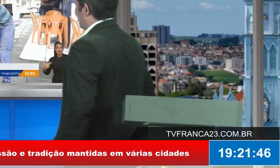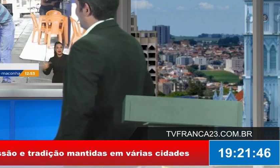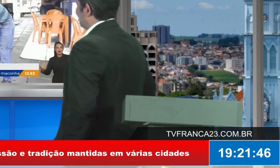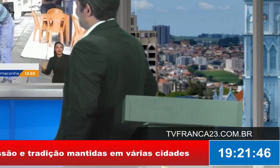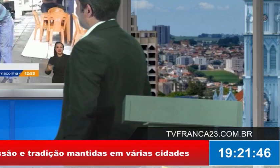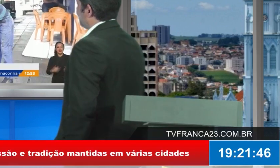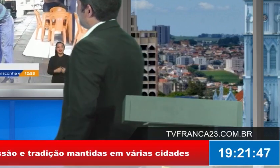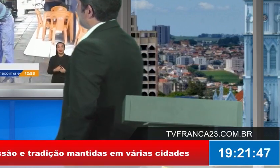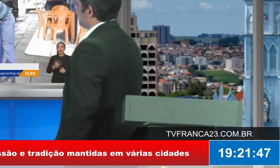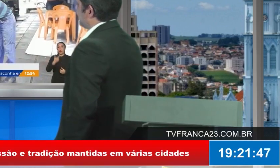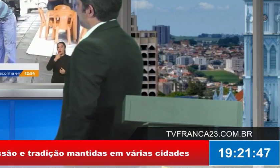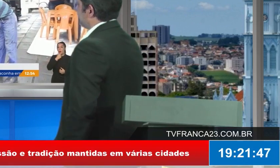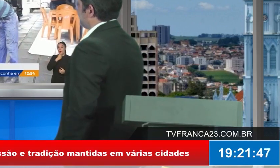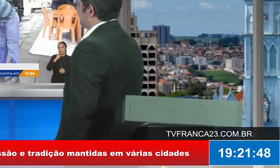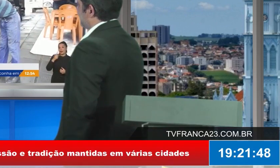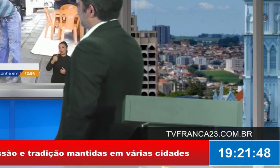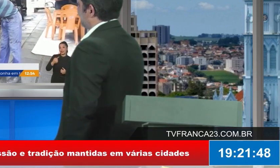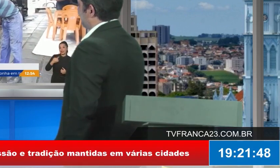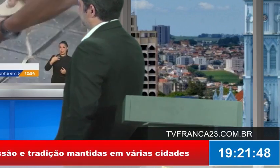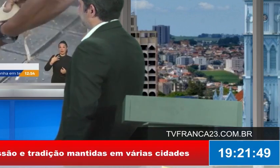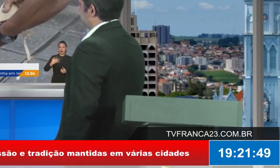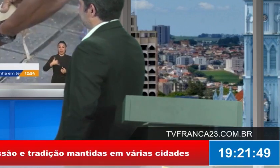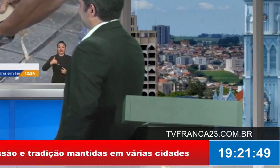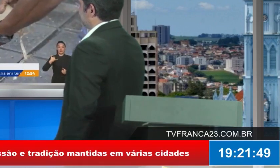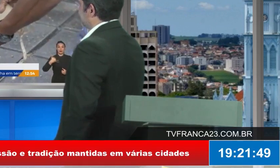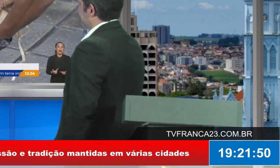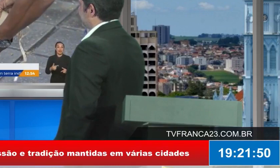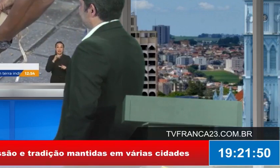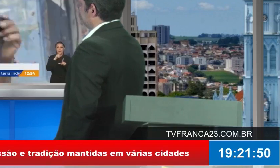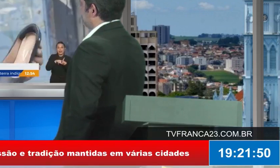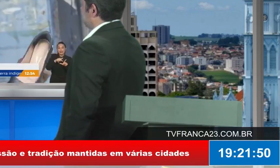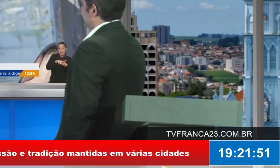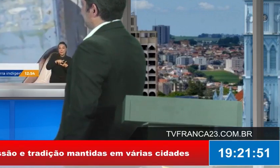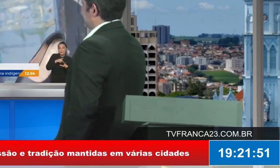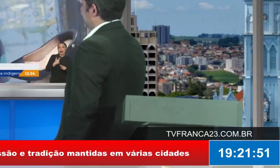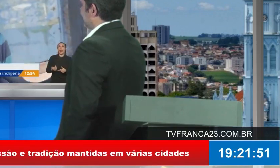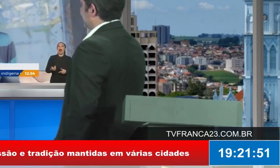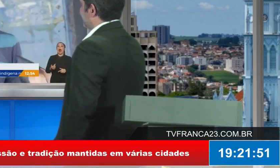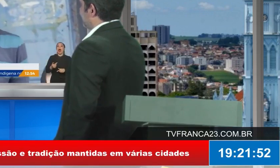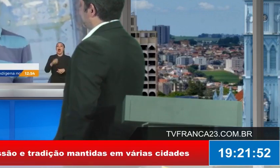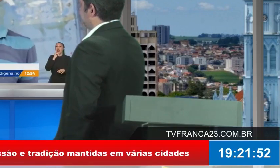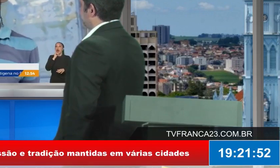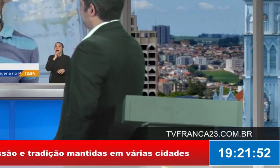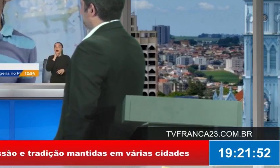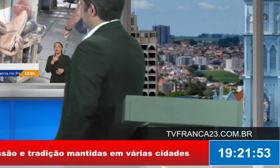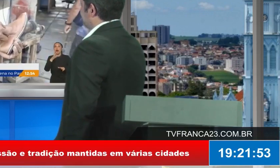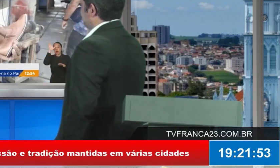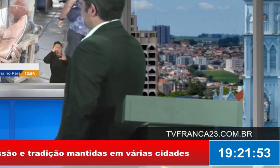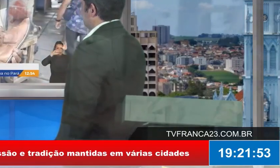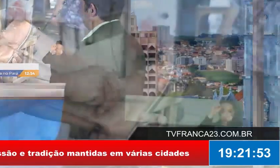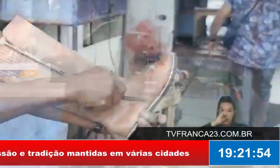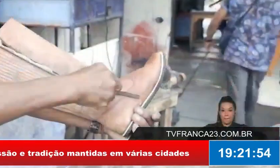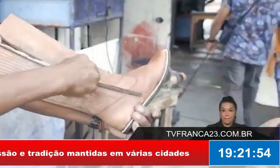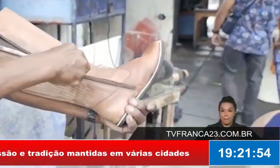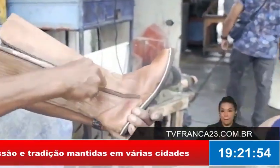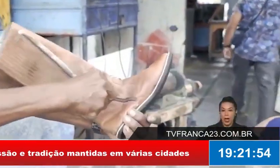Notícia. Paulo tem 74 anos e trabalha como sapateiro há 44. Aprendeu a fazer o serviço na prática